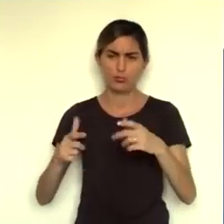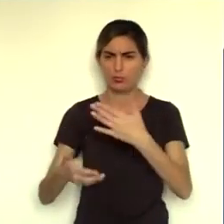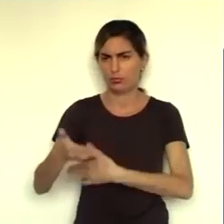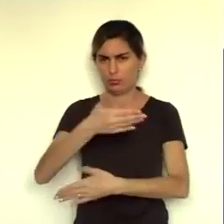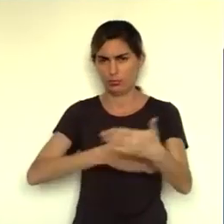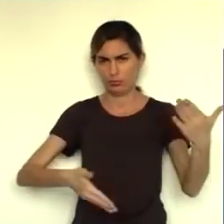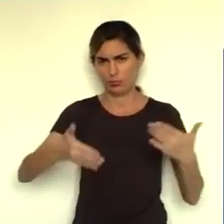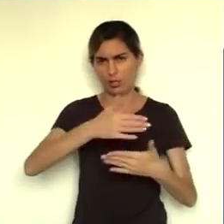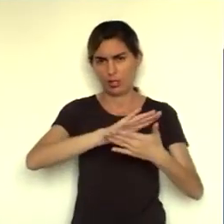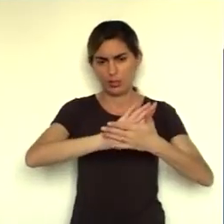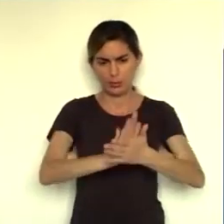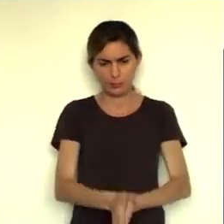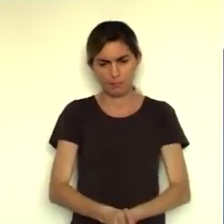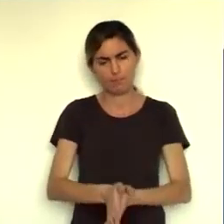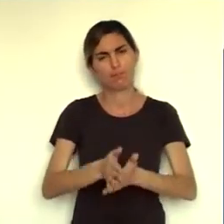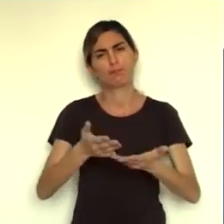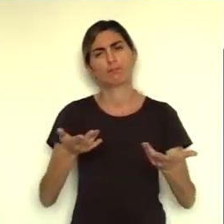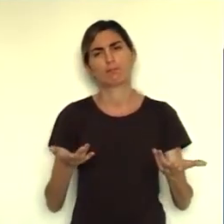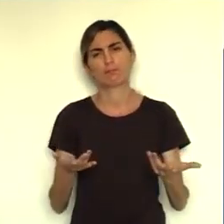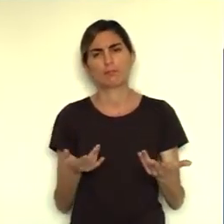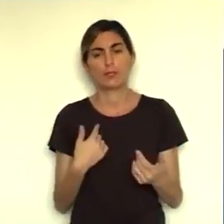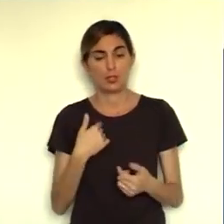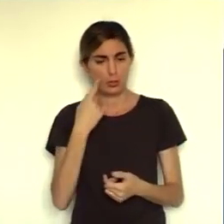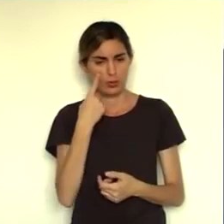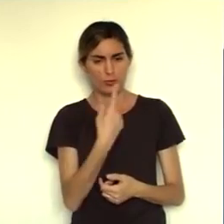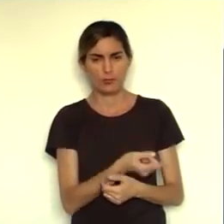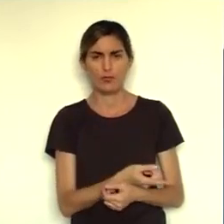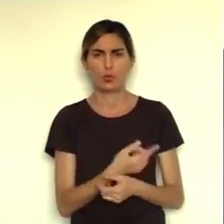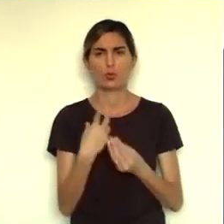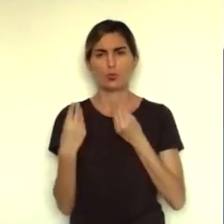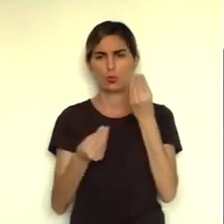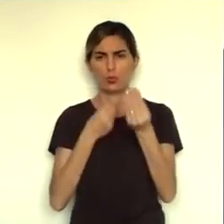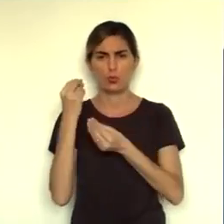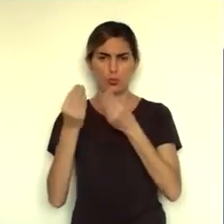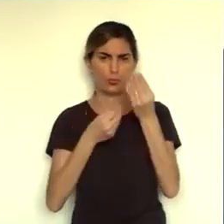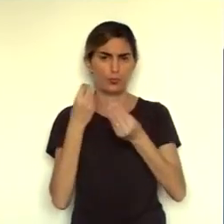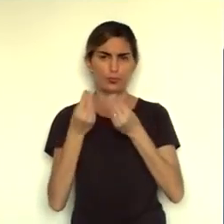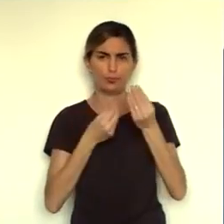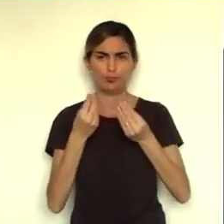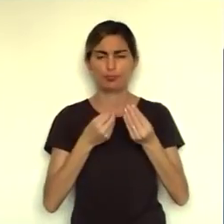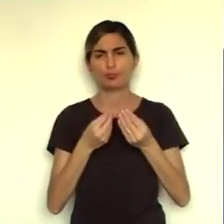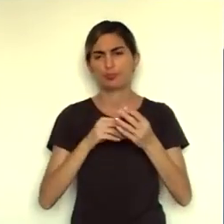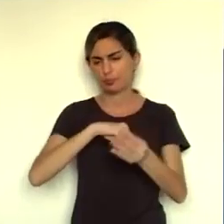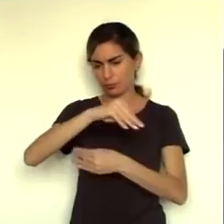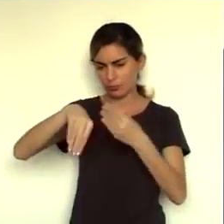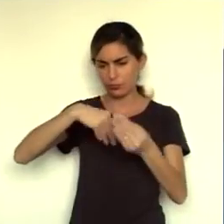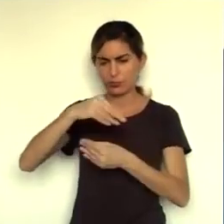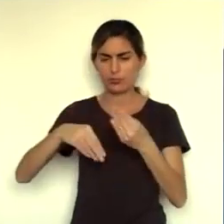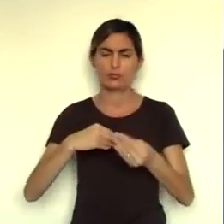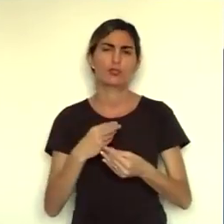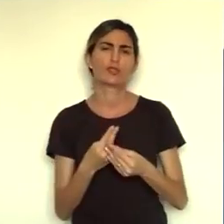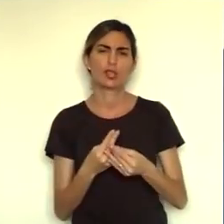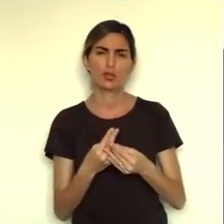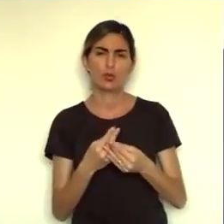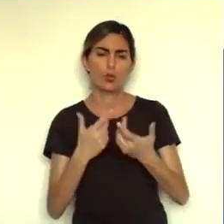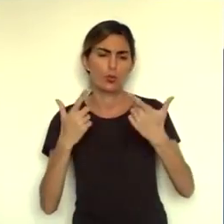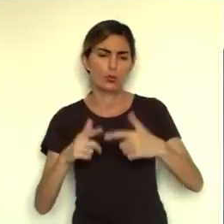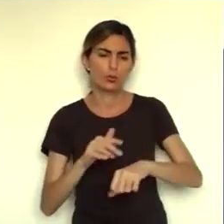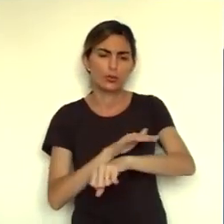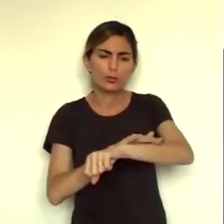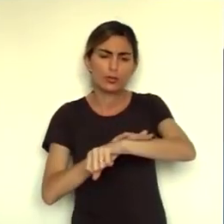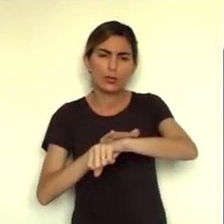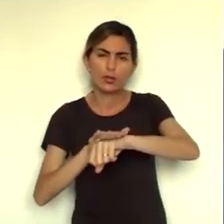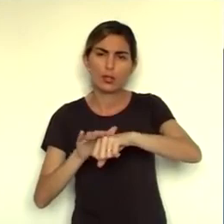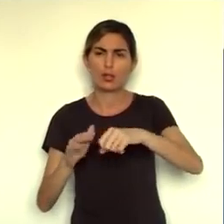sistemática de relação de exploração, a gente tem uma conformação miscigenada, uma conformação